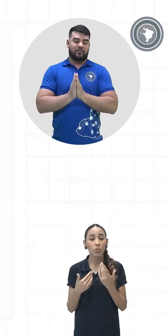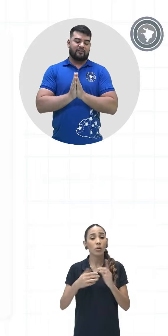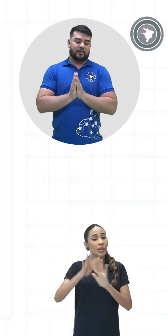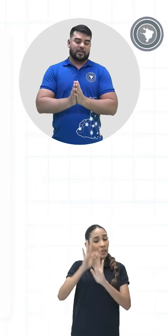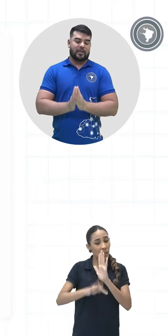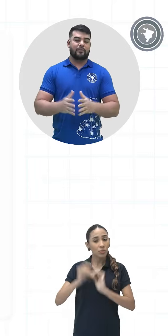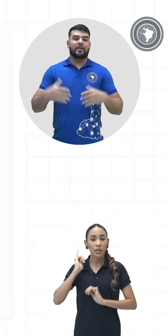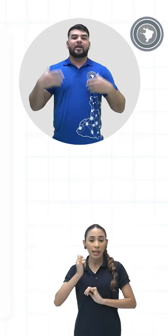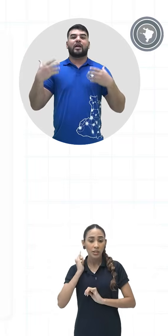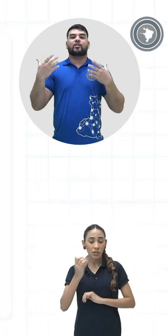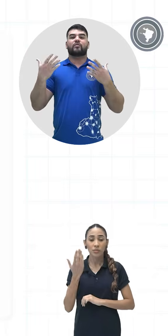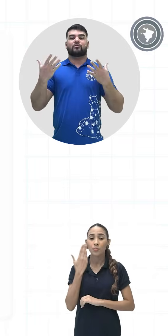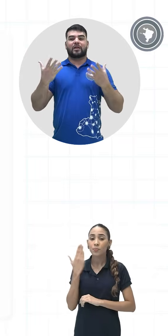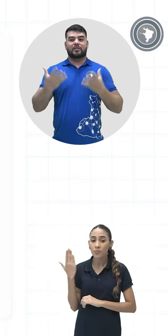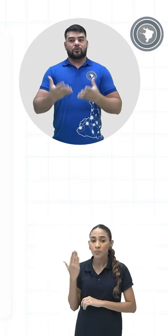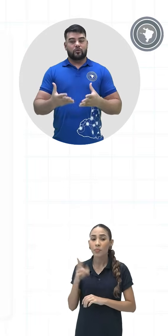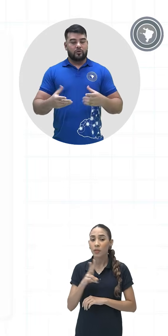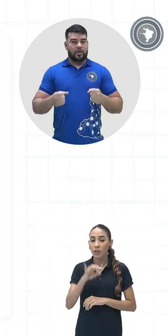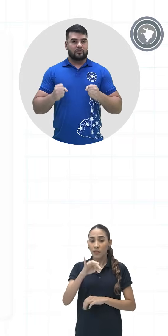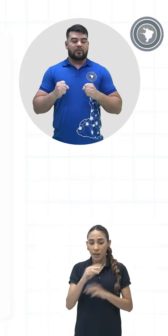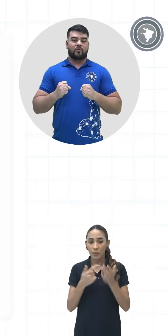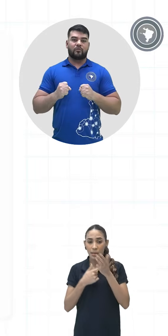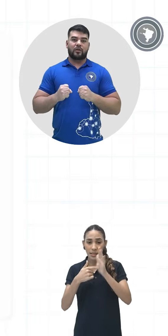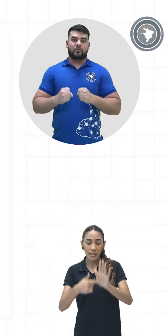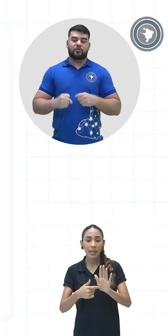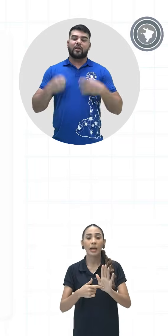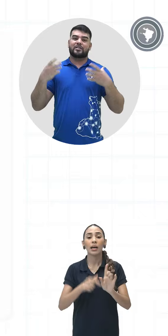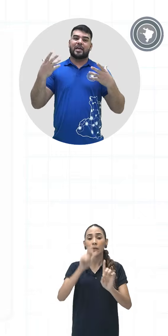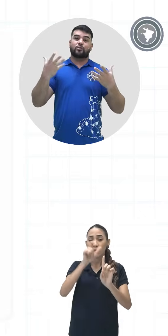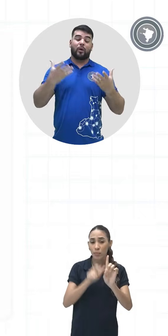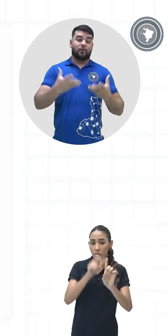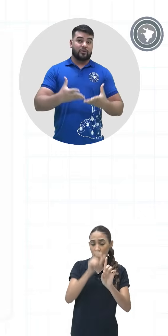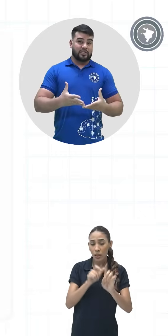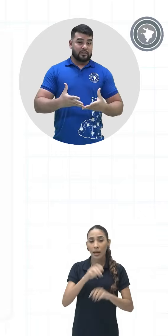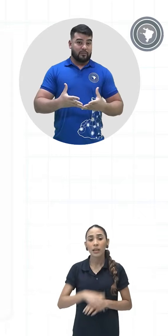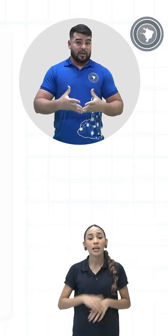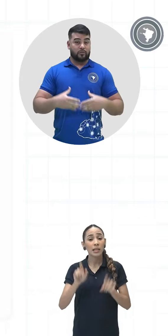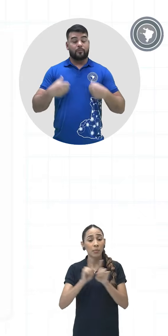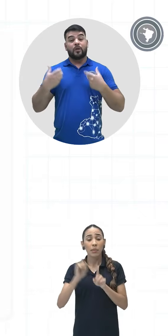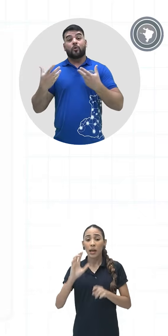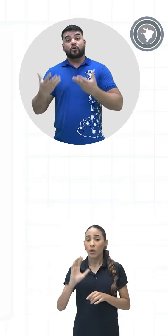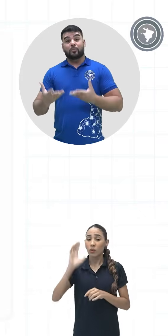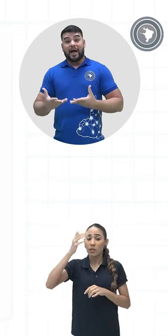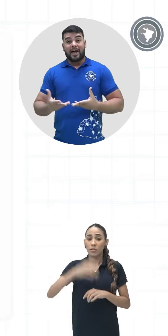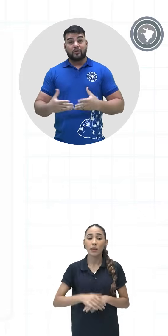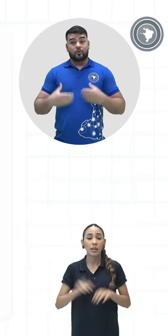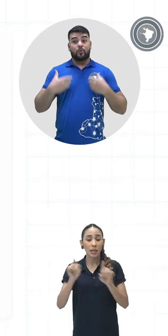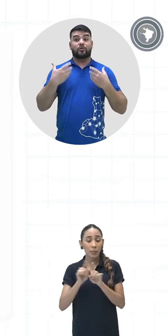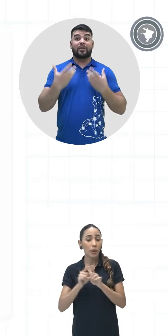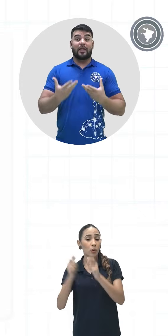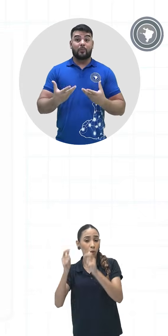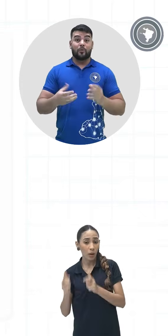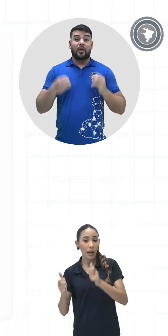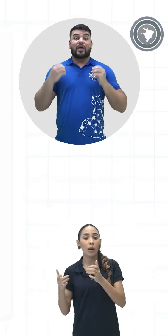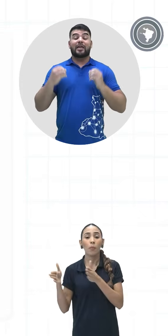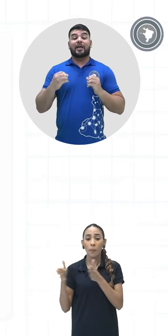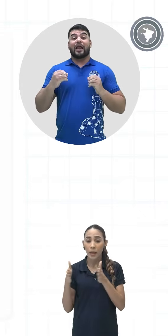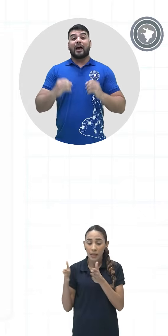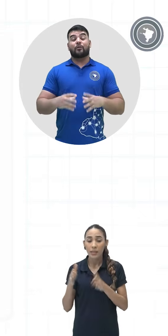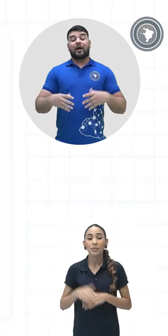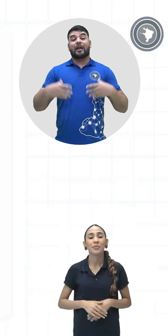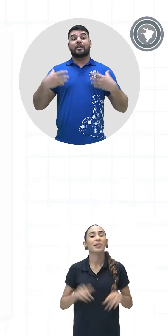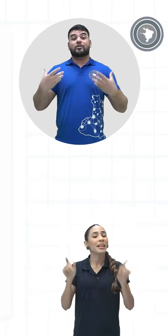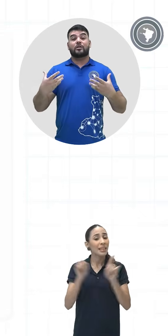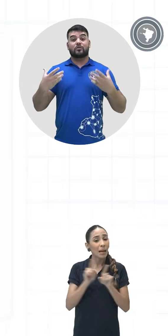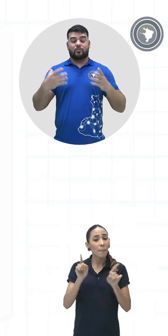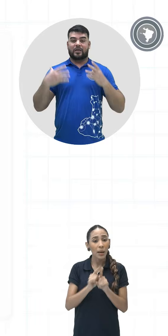nós estamos verificando aqui, eles vão trazer os sujeitos envolvidos, certo? O acontecimento, o espaço, o tempo e,